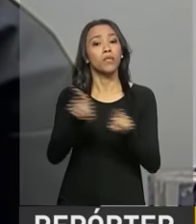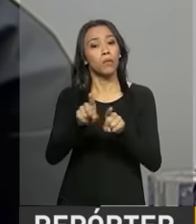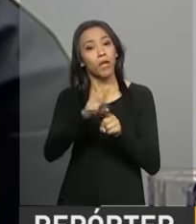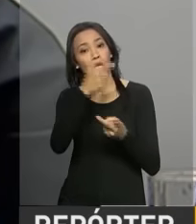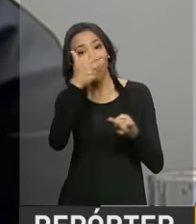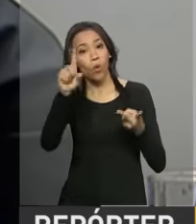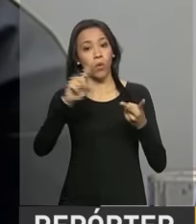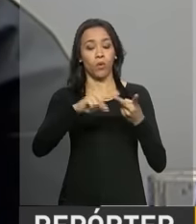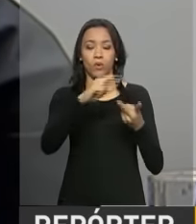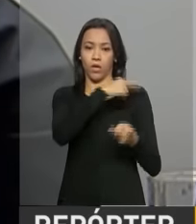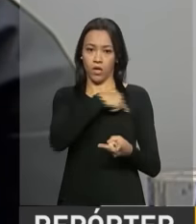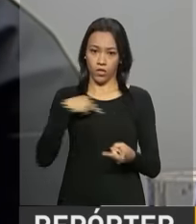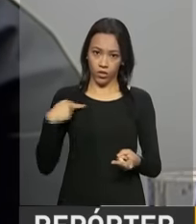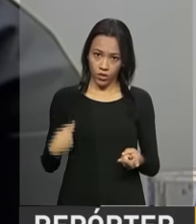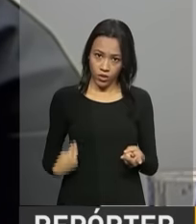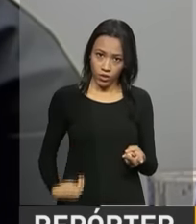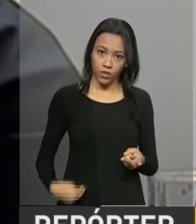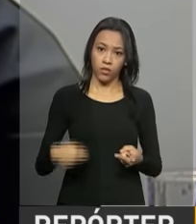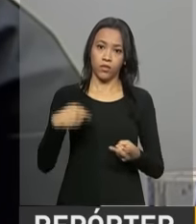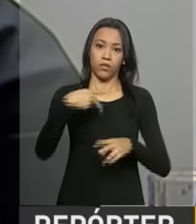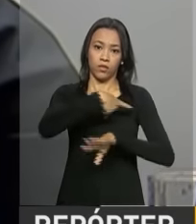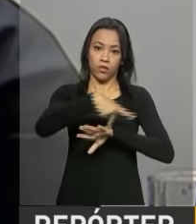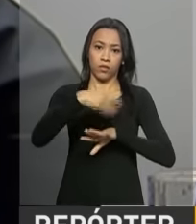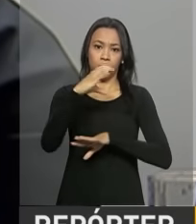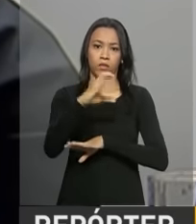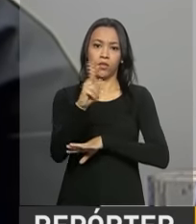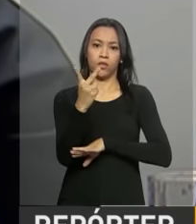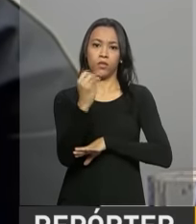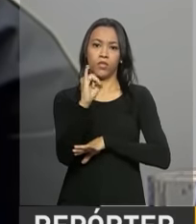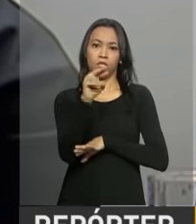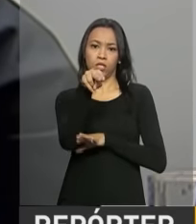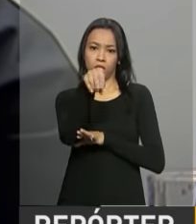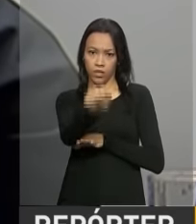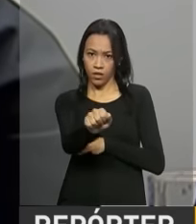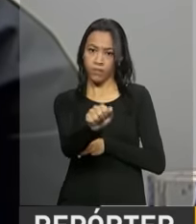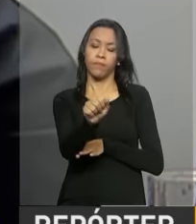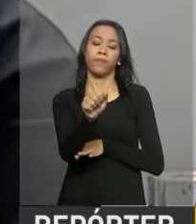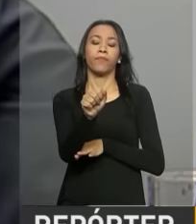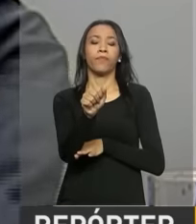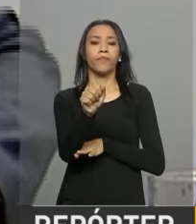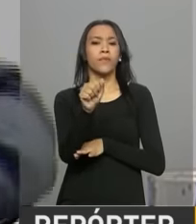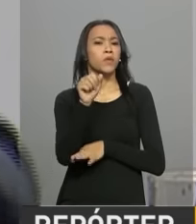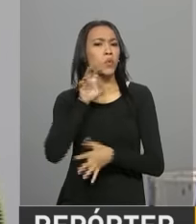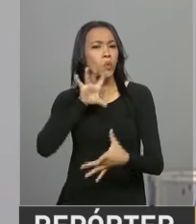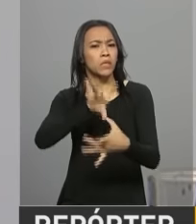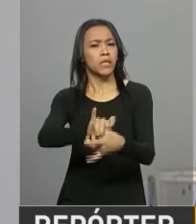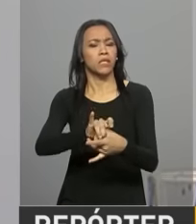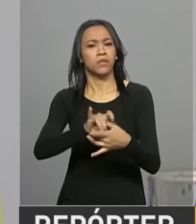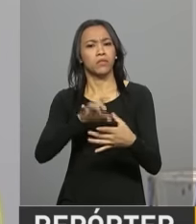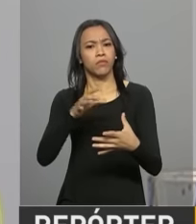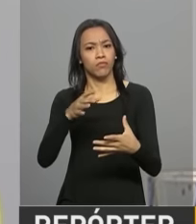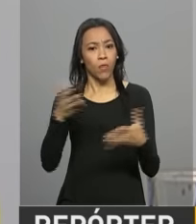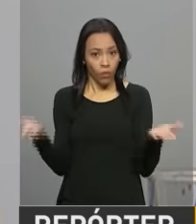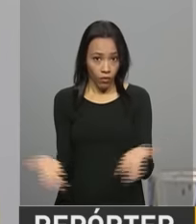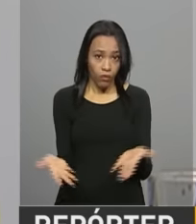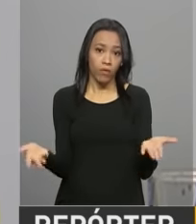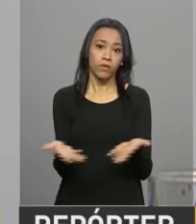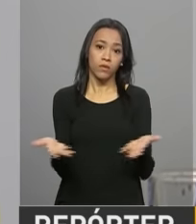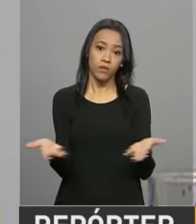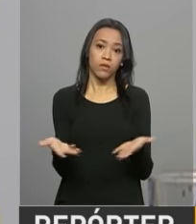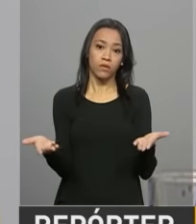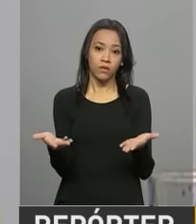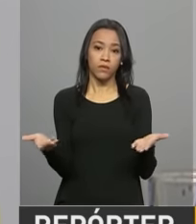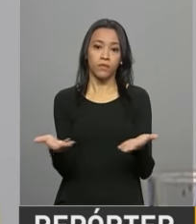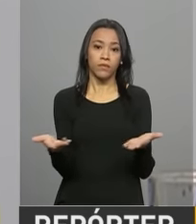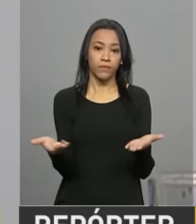dentro de um cenário que está bastante hoje